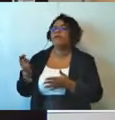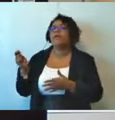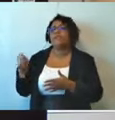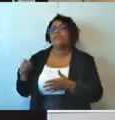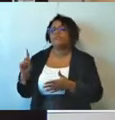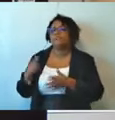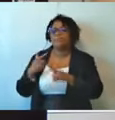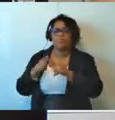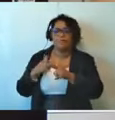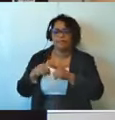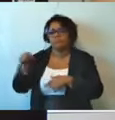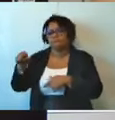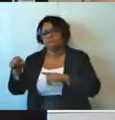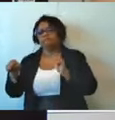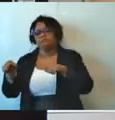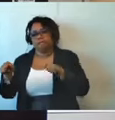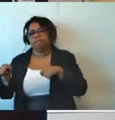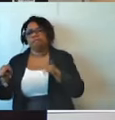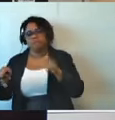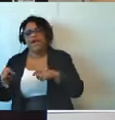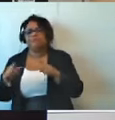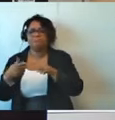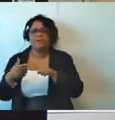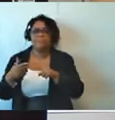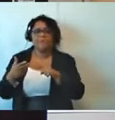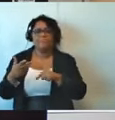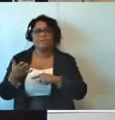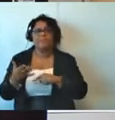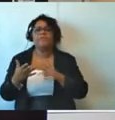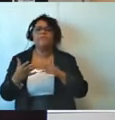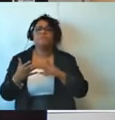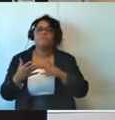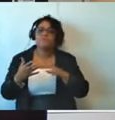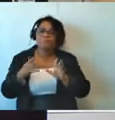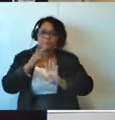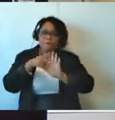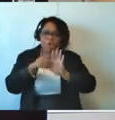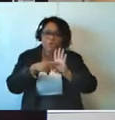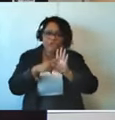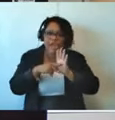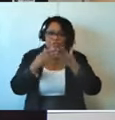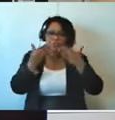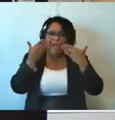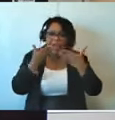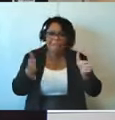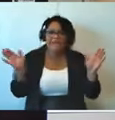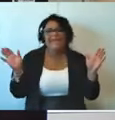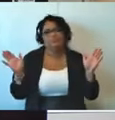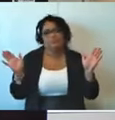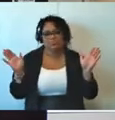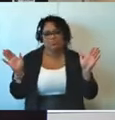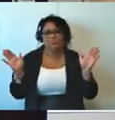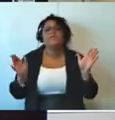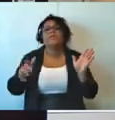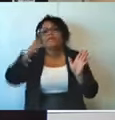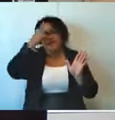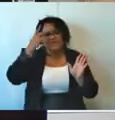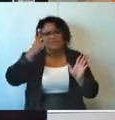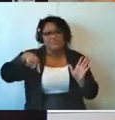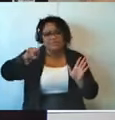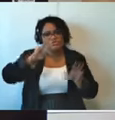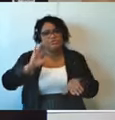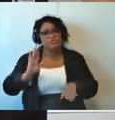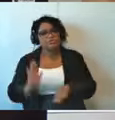possibilidade, vamos abrir o projeto, vamos mostrar para todo mundo, porque isso tudo vai gerar um engajamento das pessoas em apoiar o